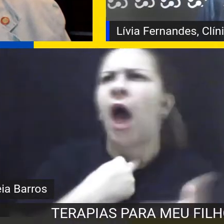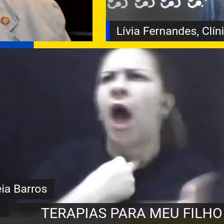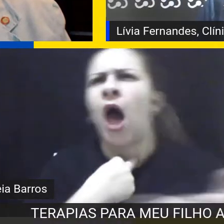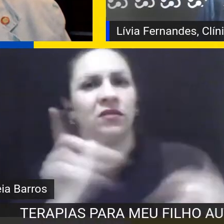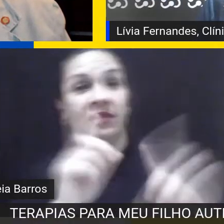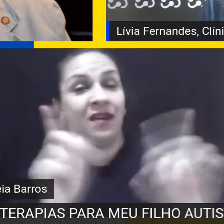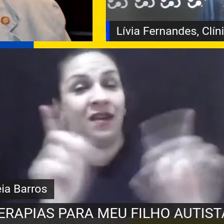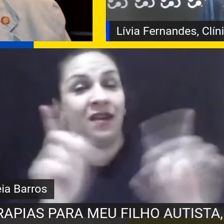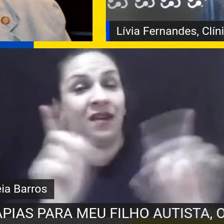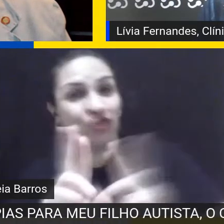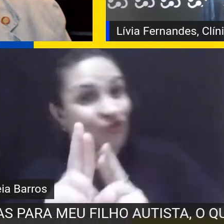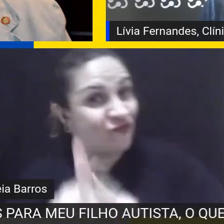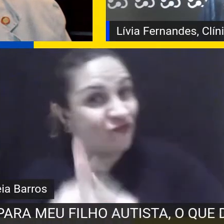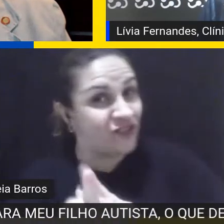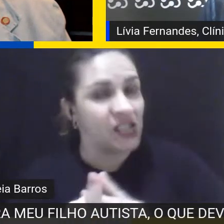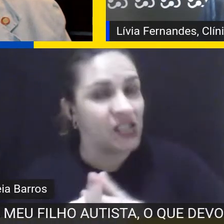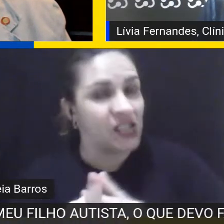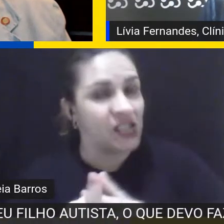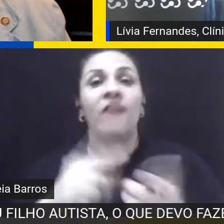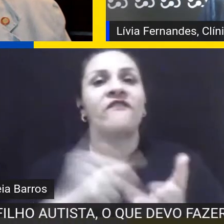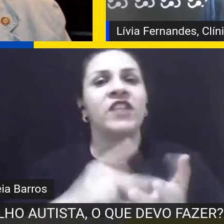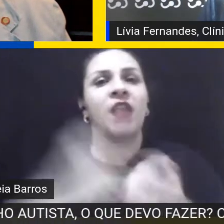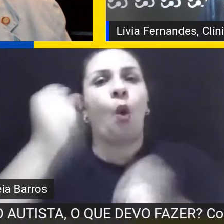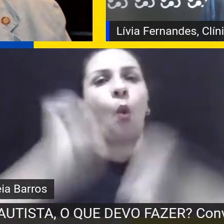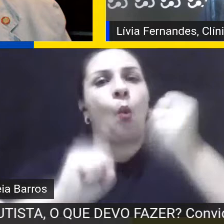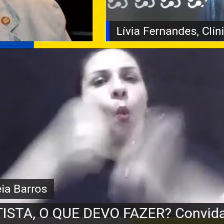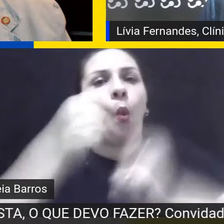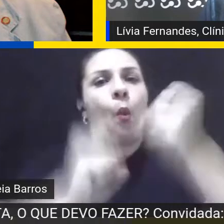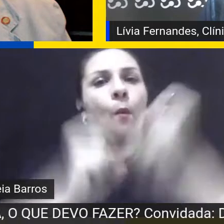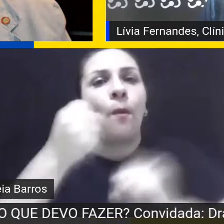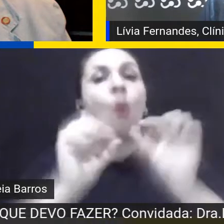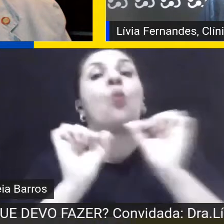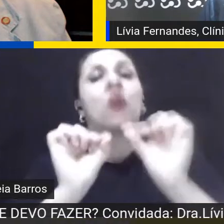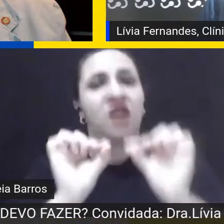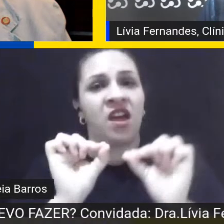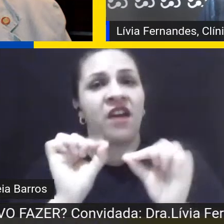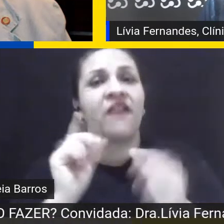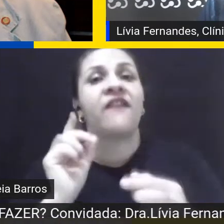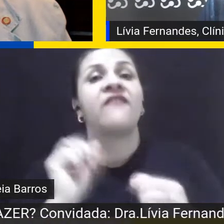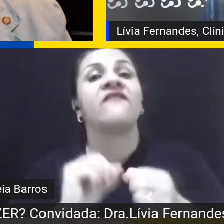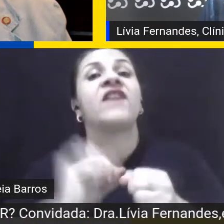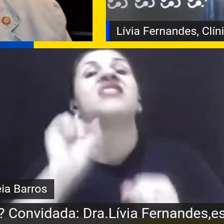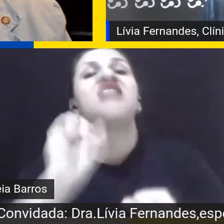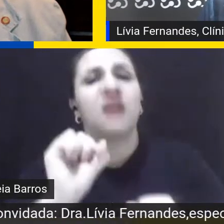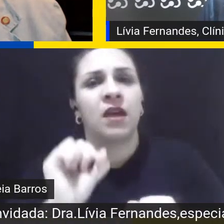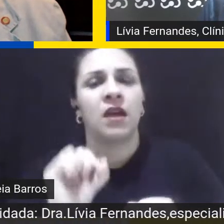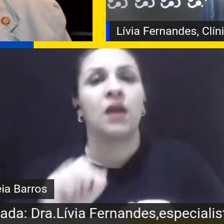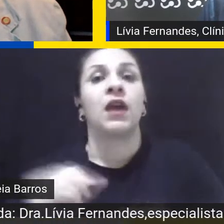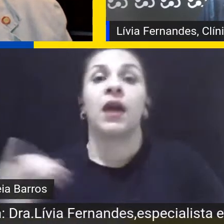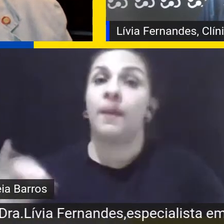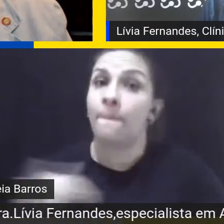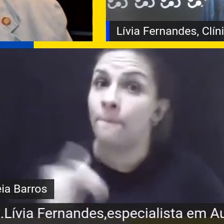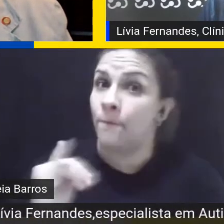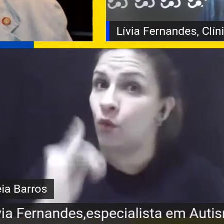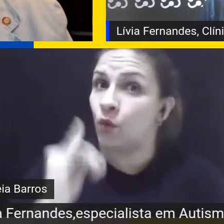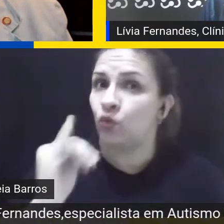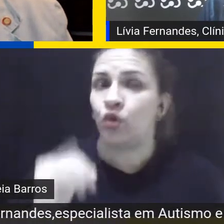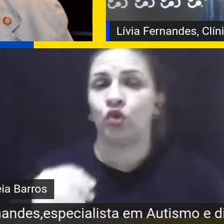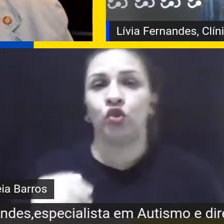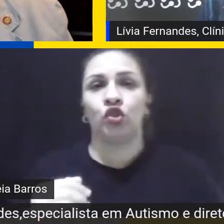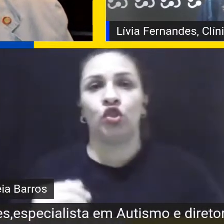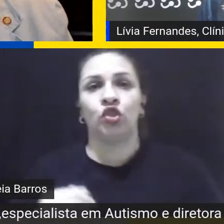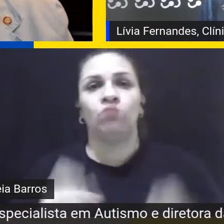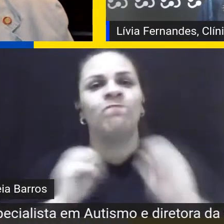Na verdade, o terapeuta ocupacional ele vem com uma importância muito grande de trazer autonomia e